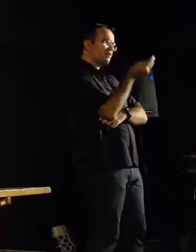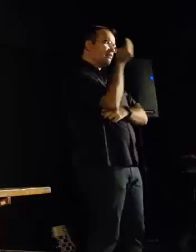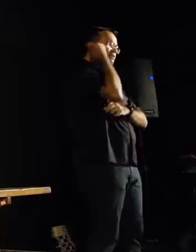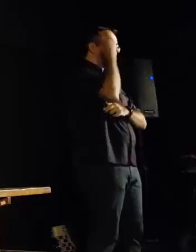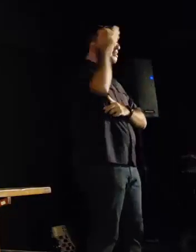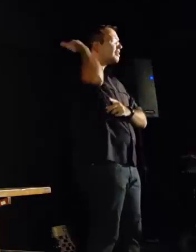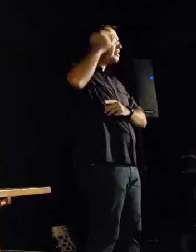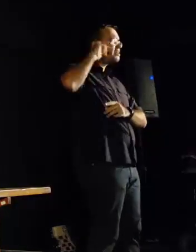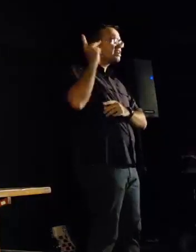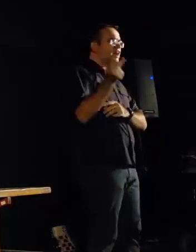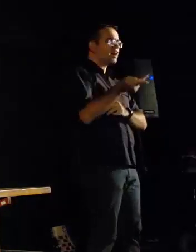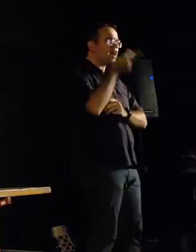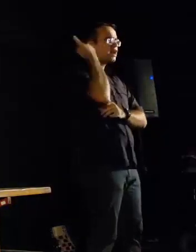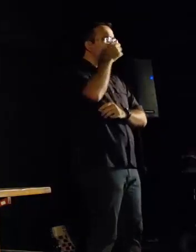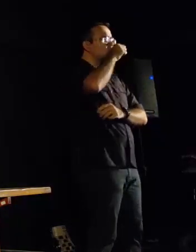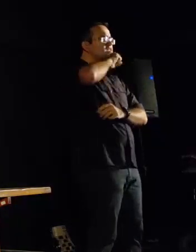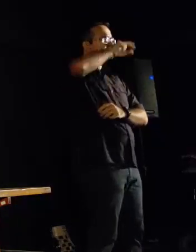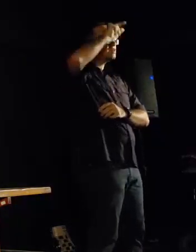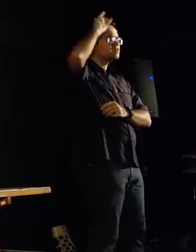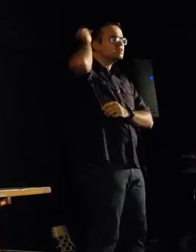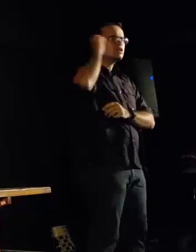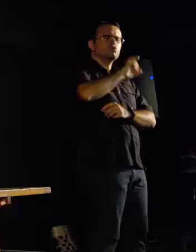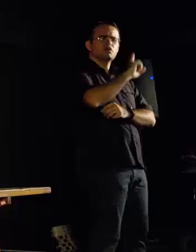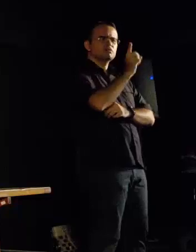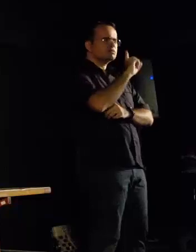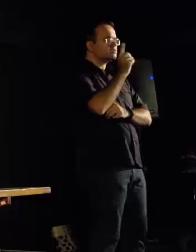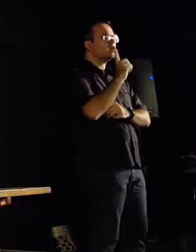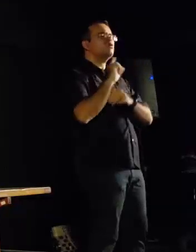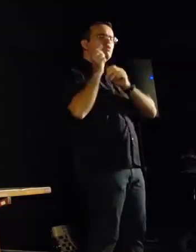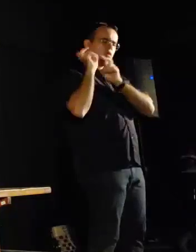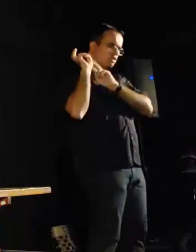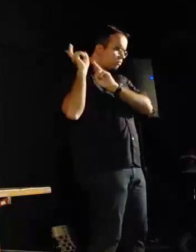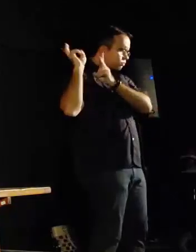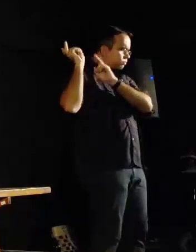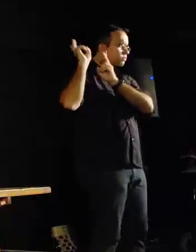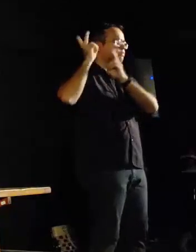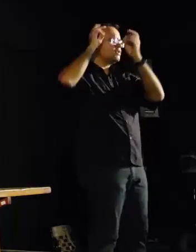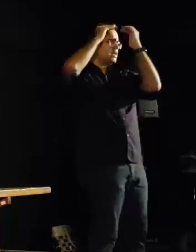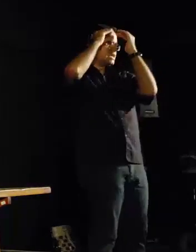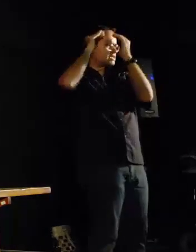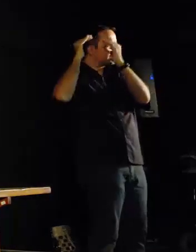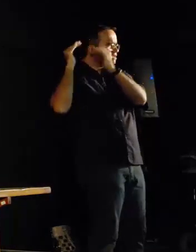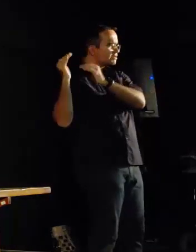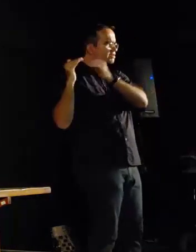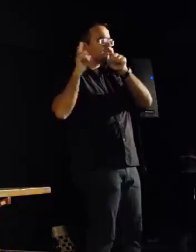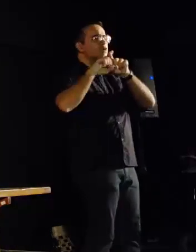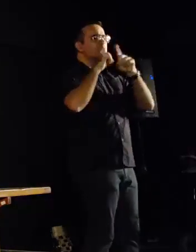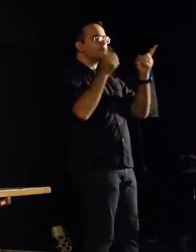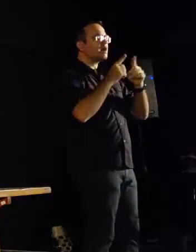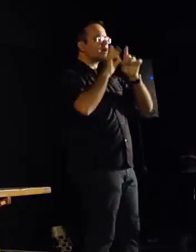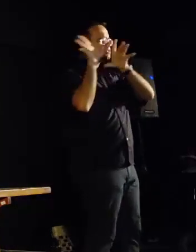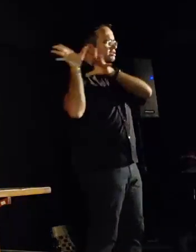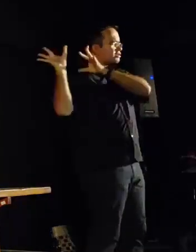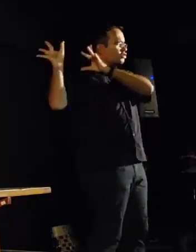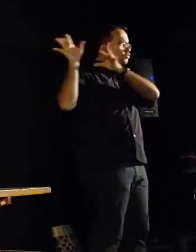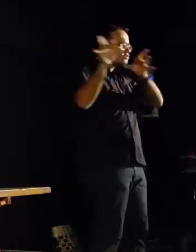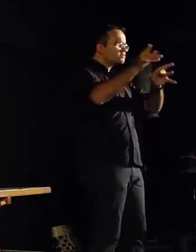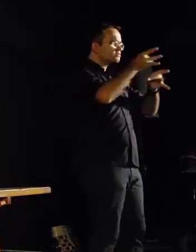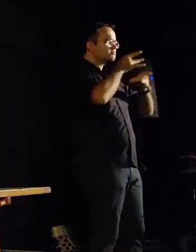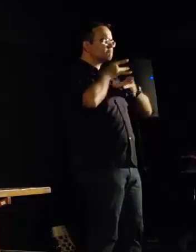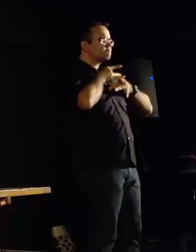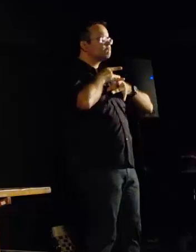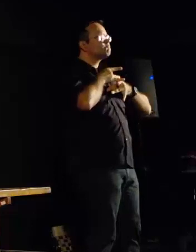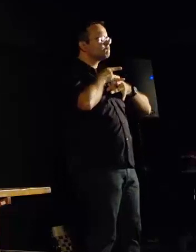do passado, mas talvez impor a essas formas do passado uma antropofagia ou um devir